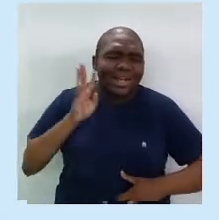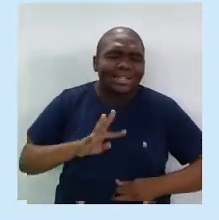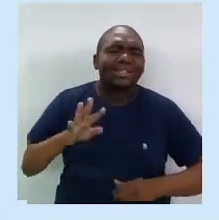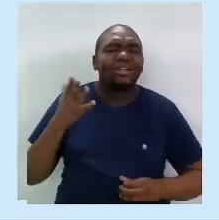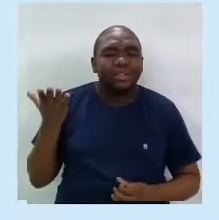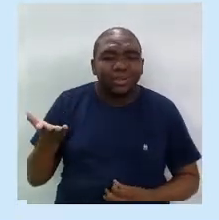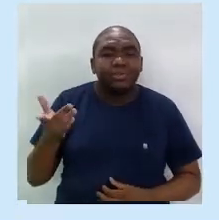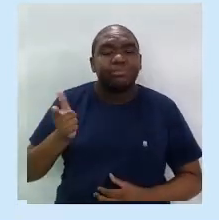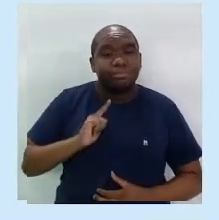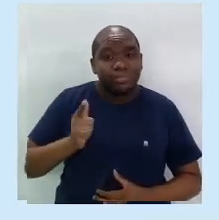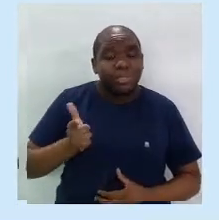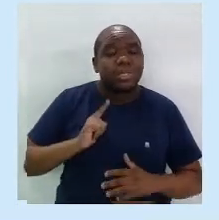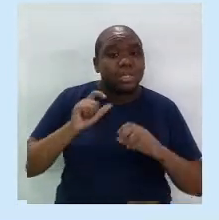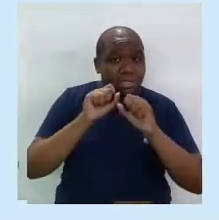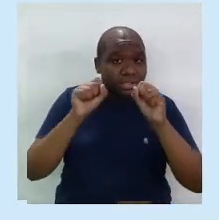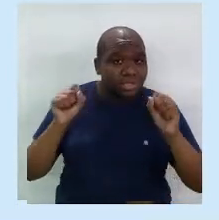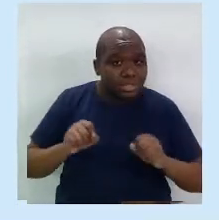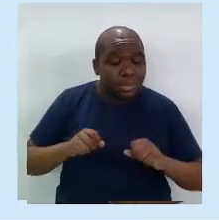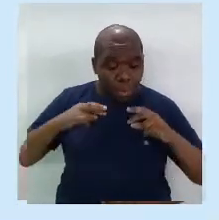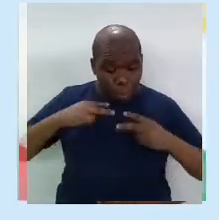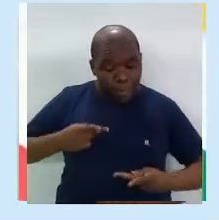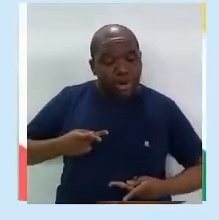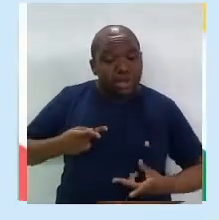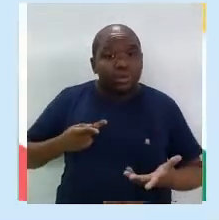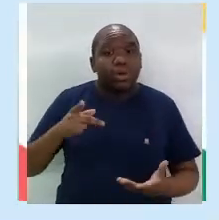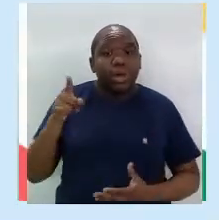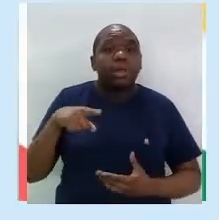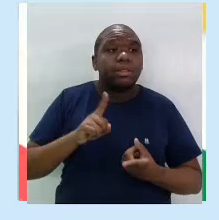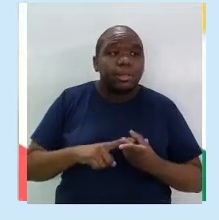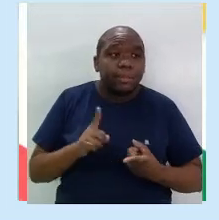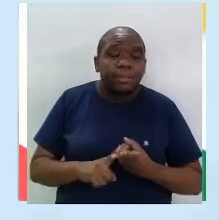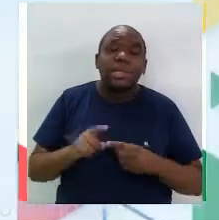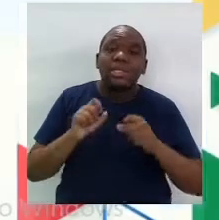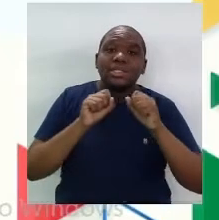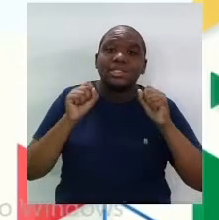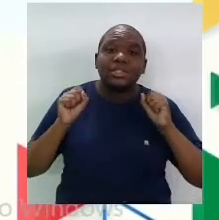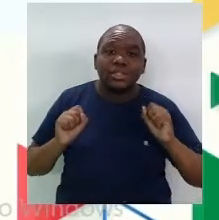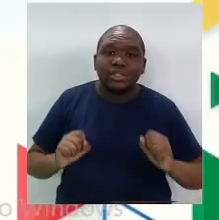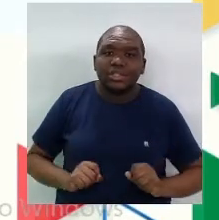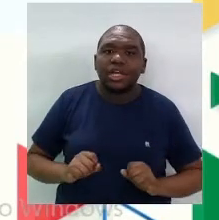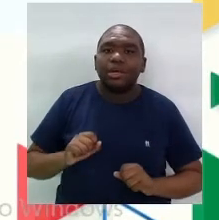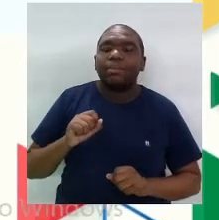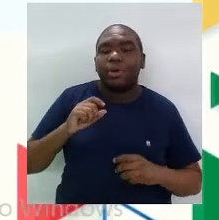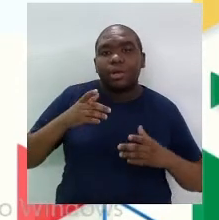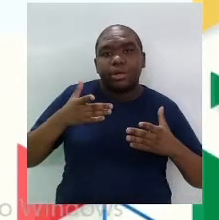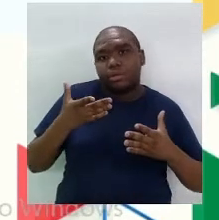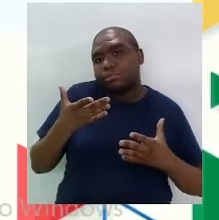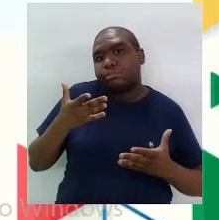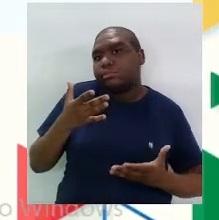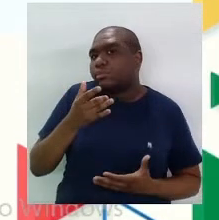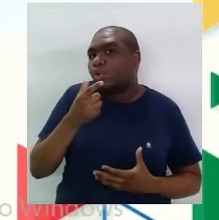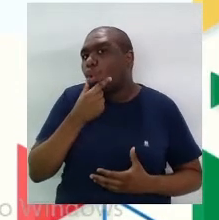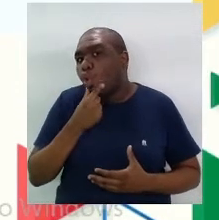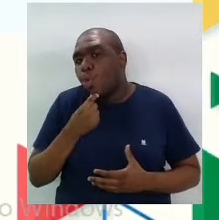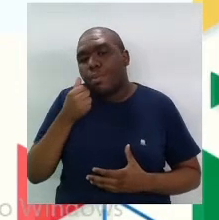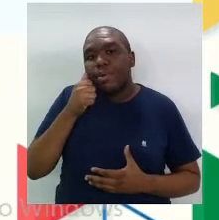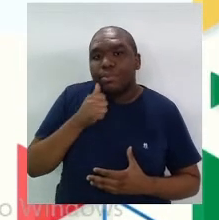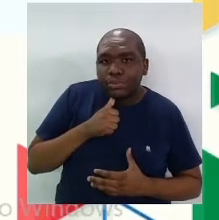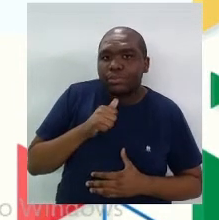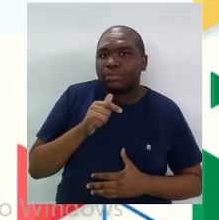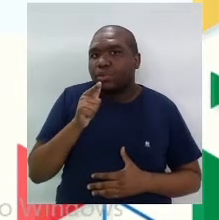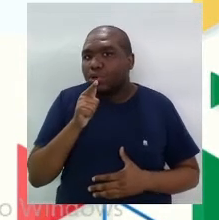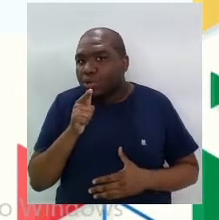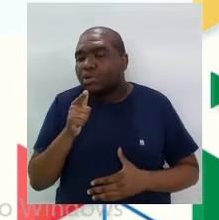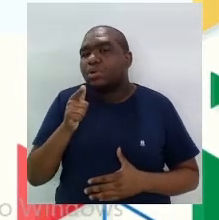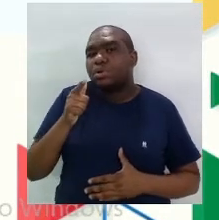massa, galera. Então eu tenho aí, ó, o sistema reprodutor, ele é também chamado de sistema genital,